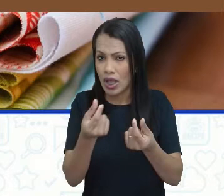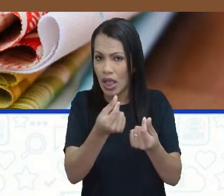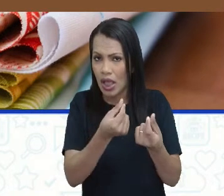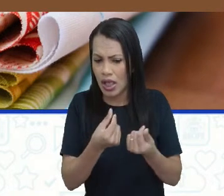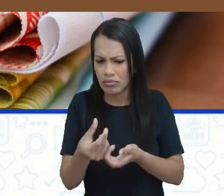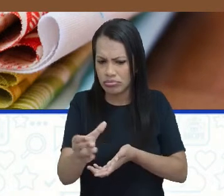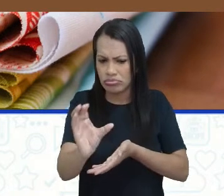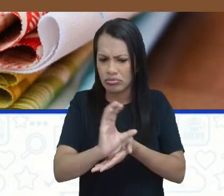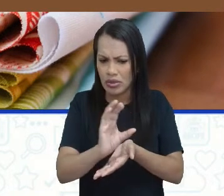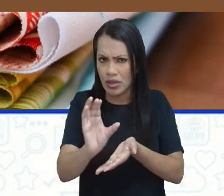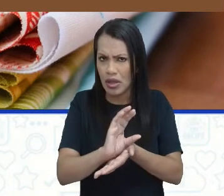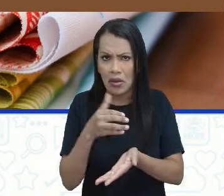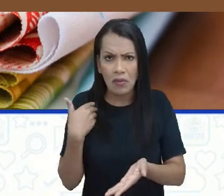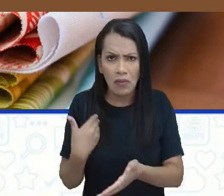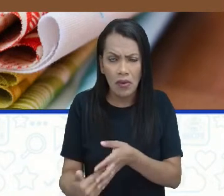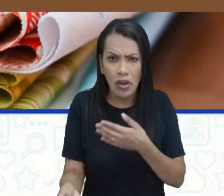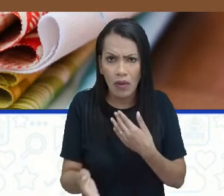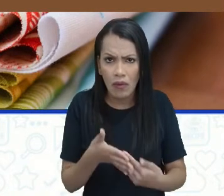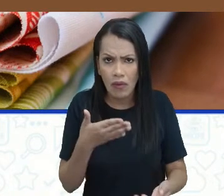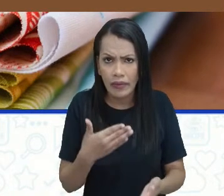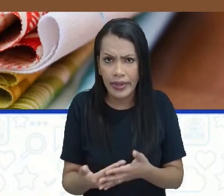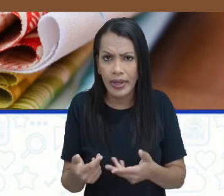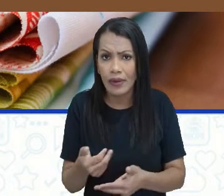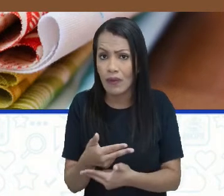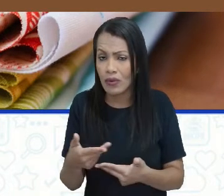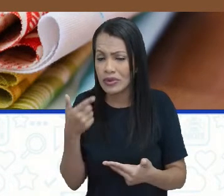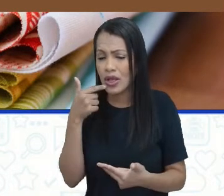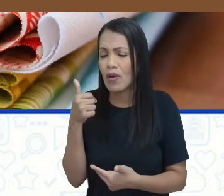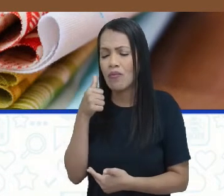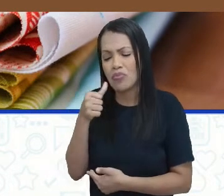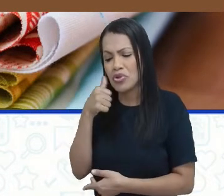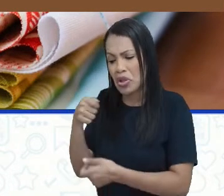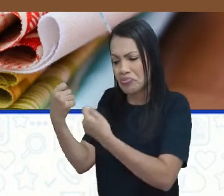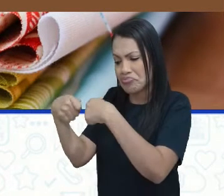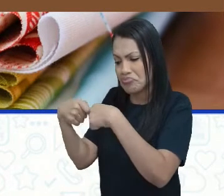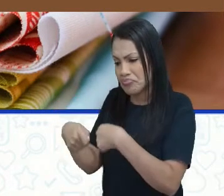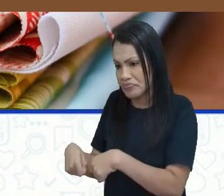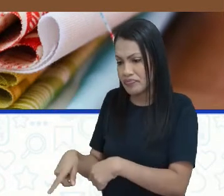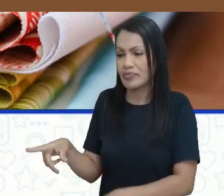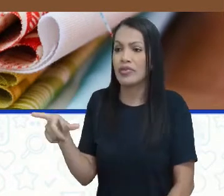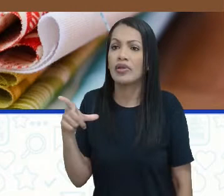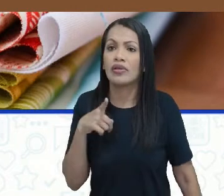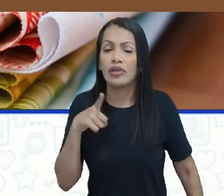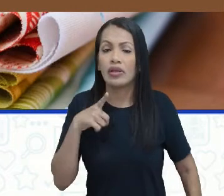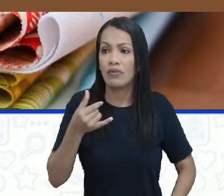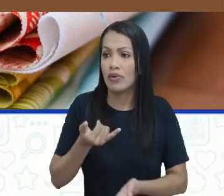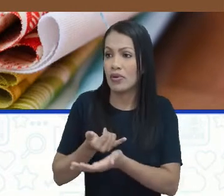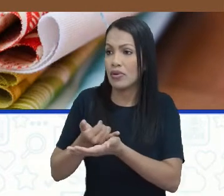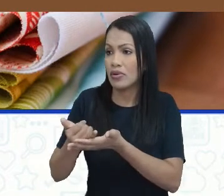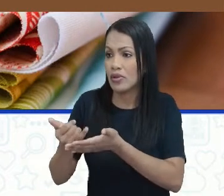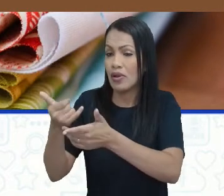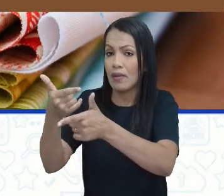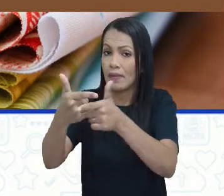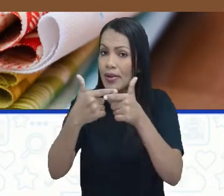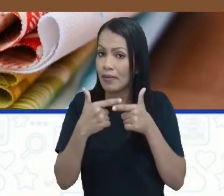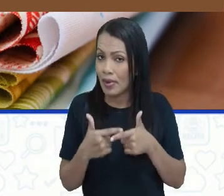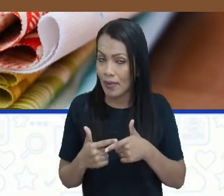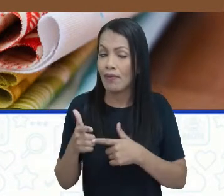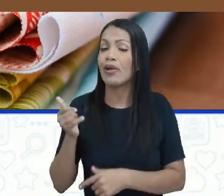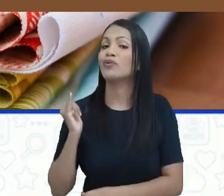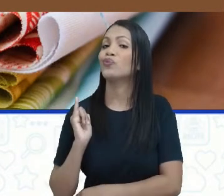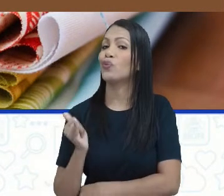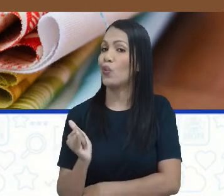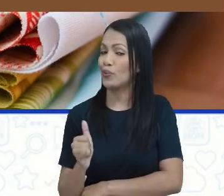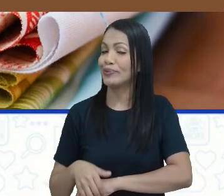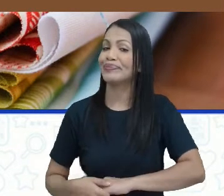ela poderia tecer qualquer coisa a partir daquele tear. Então, aqui a gente tem o início da problemática do nosso conto, né?